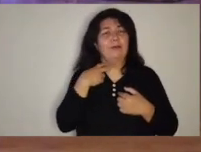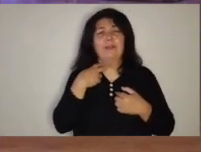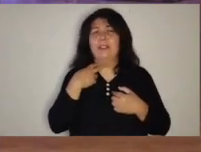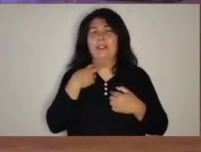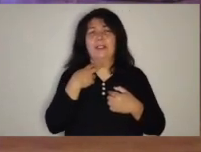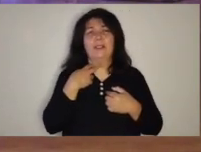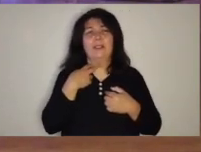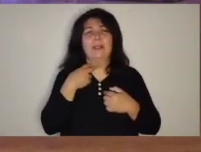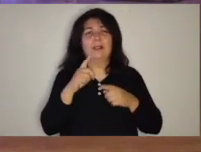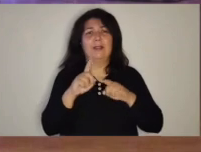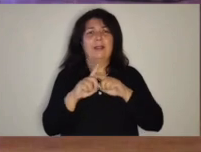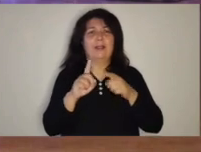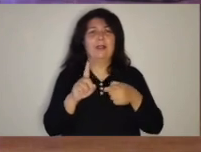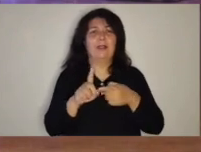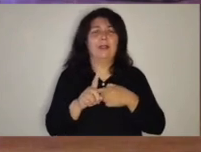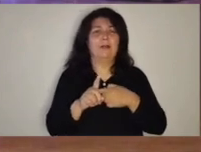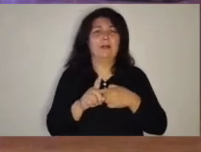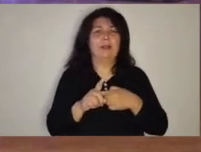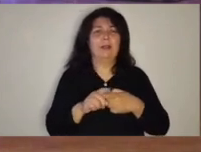não podia ter.